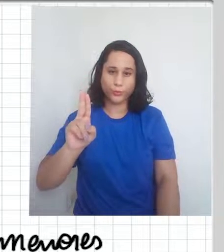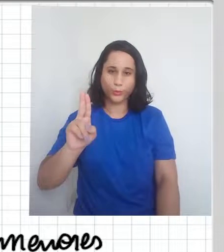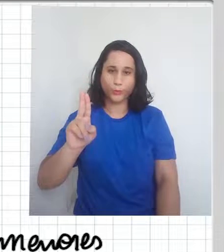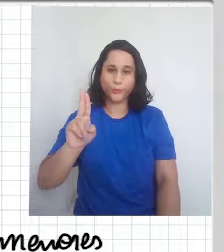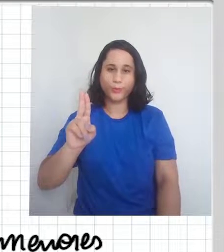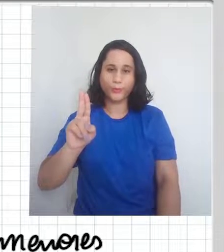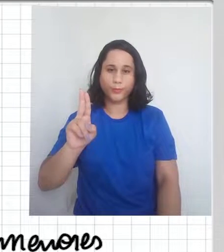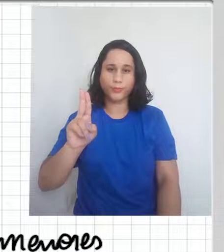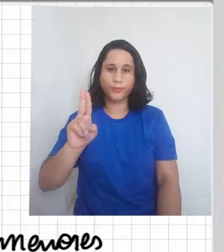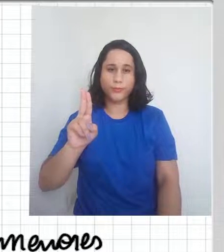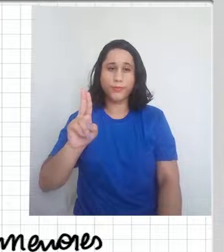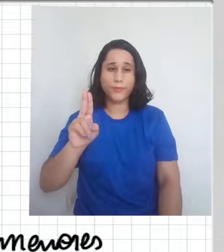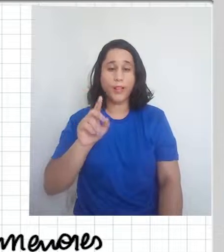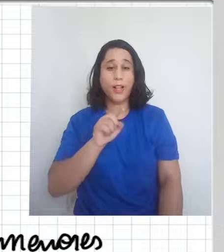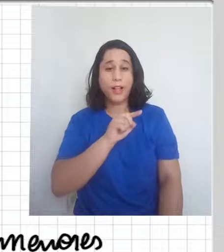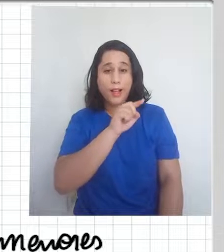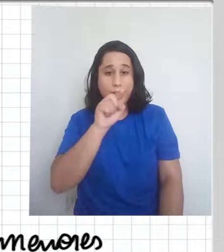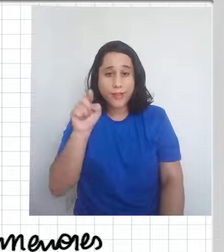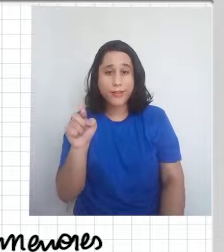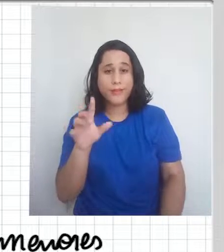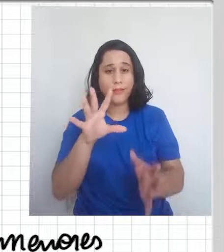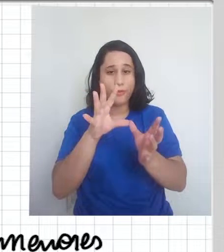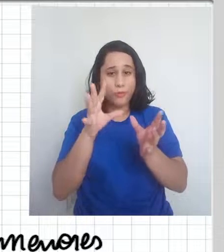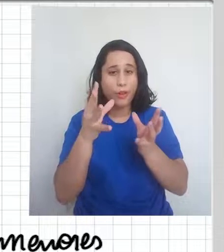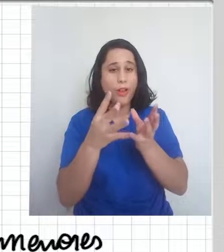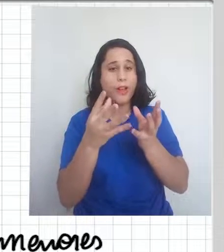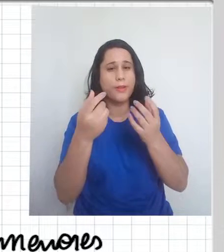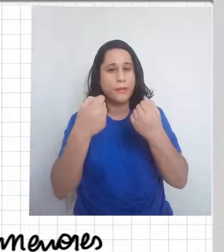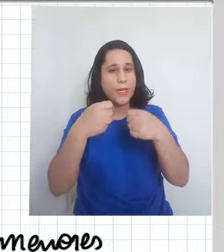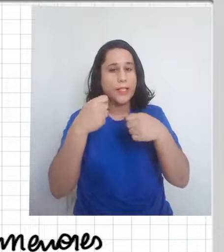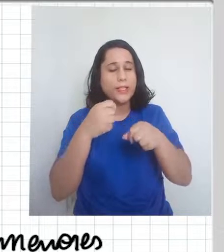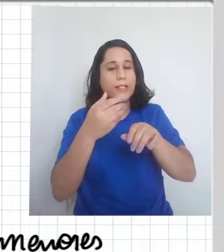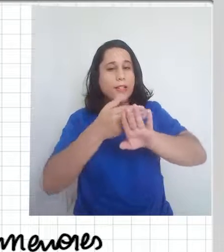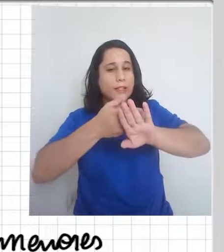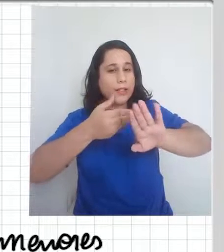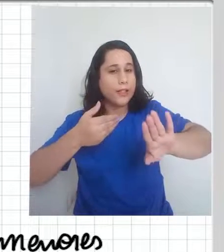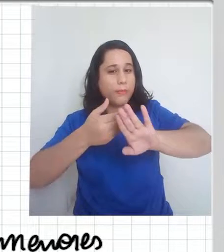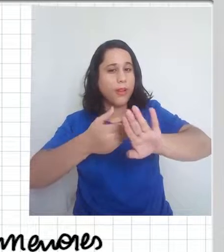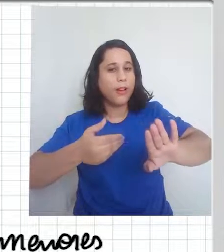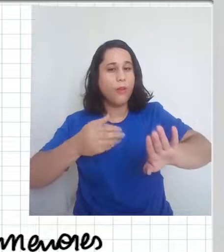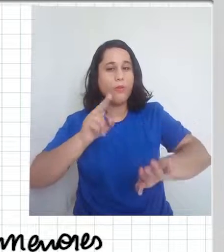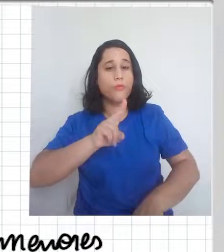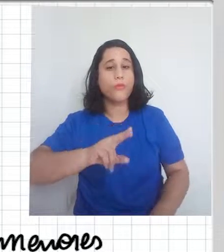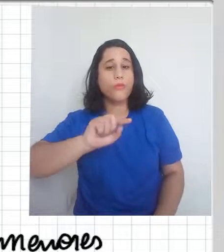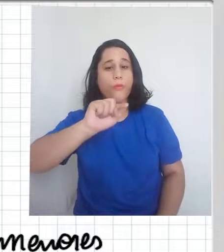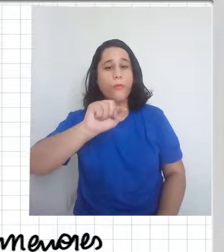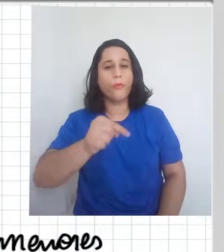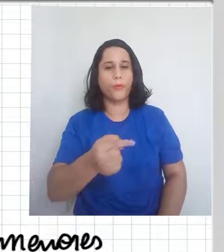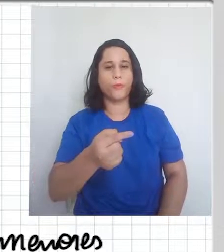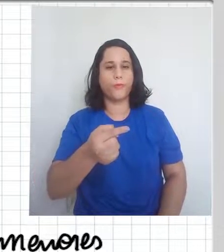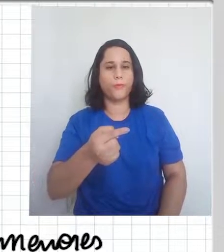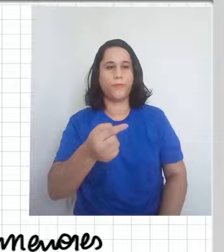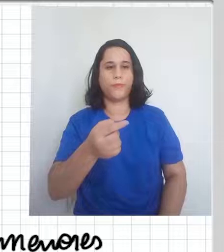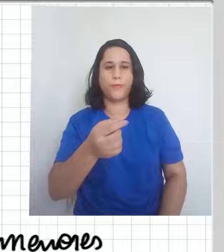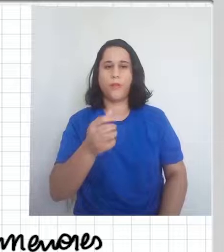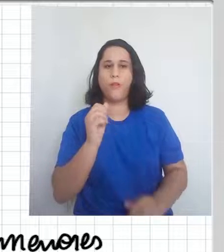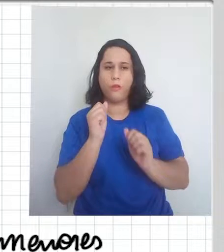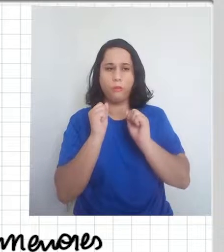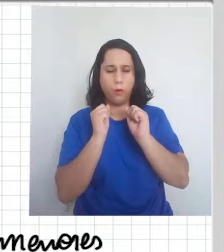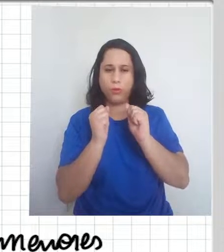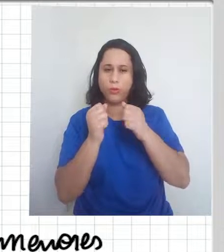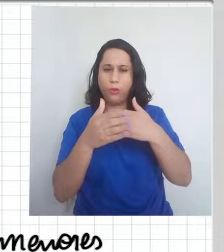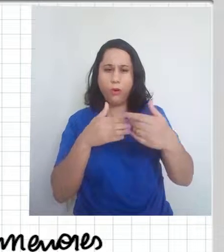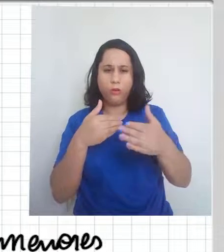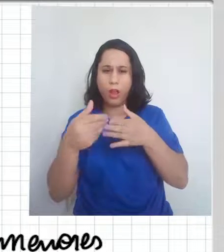O, U. E essas vogais aí, elas são sempre separadas por vírgulas, tá bom? Então pode ser qualquer elemento